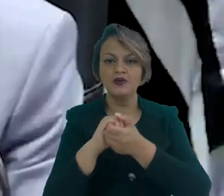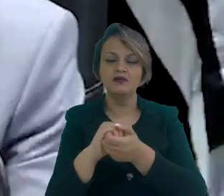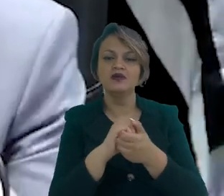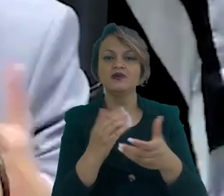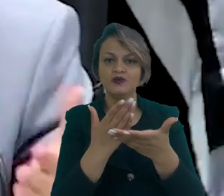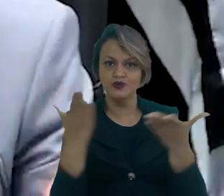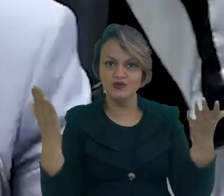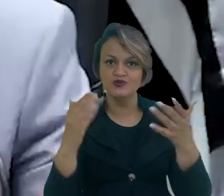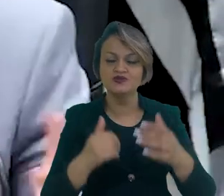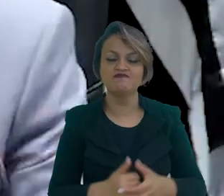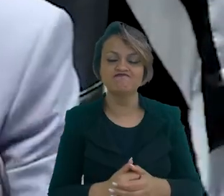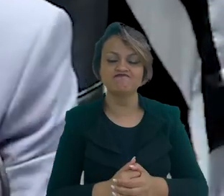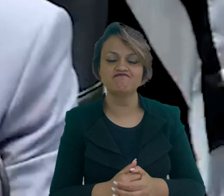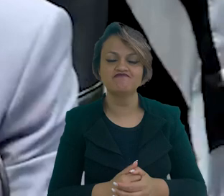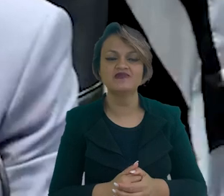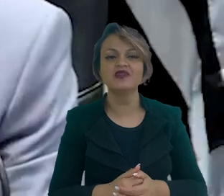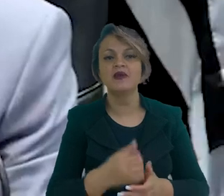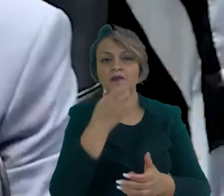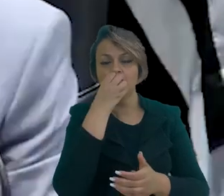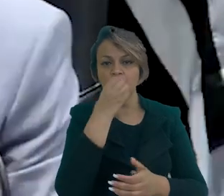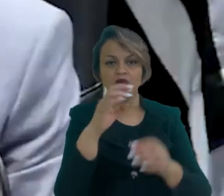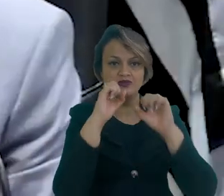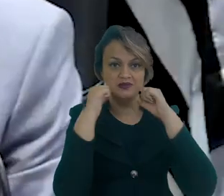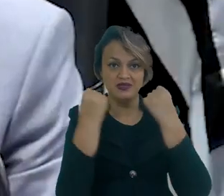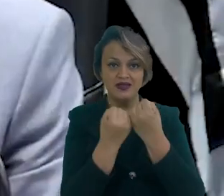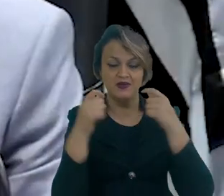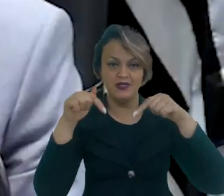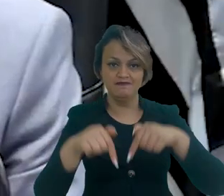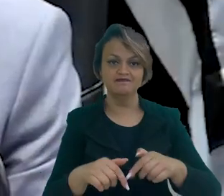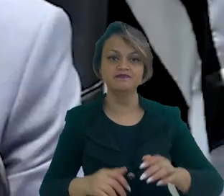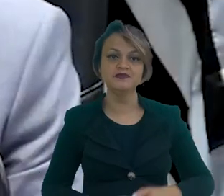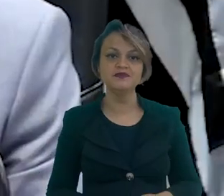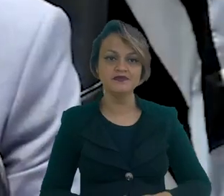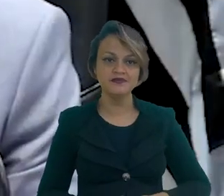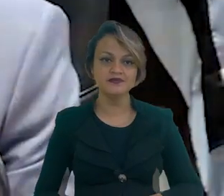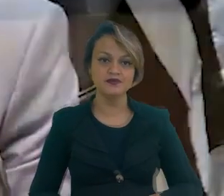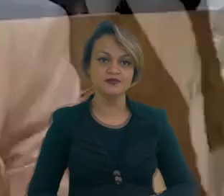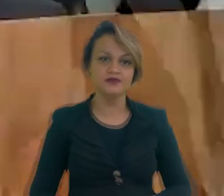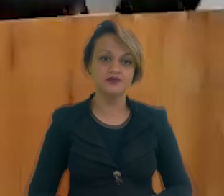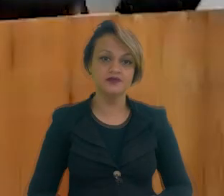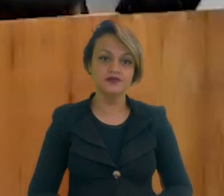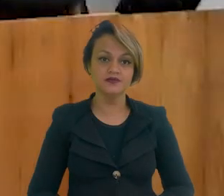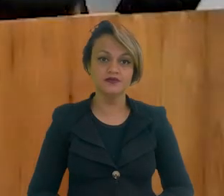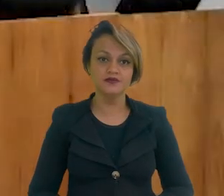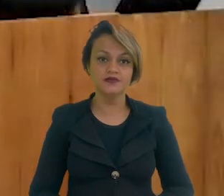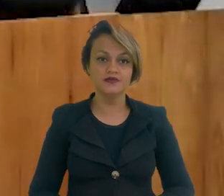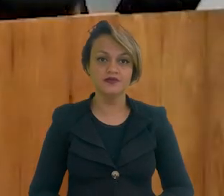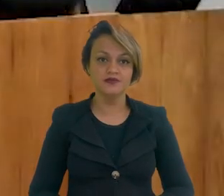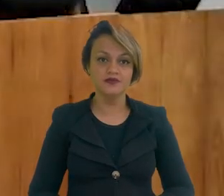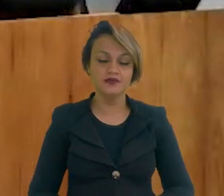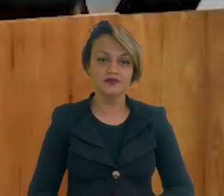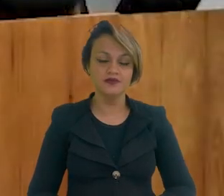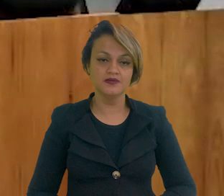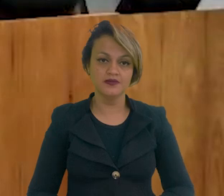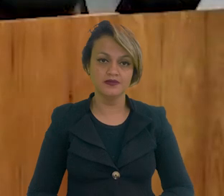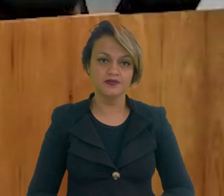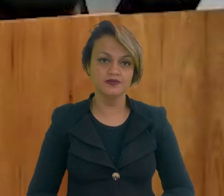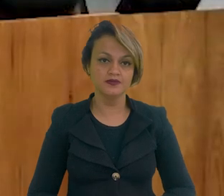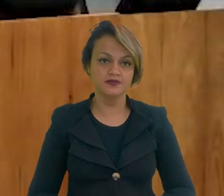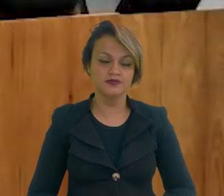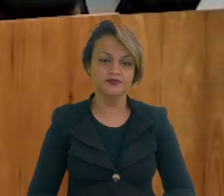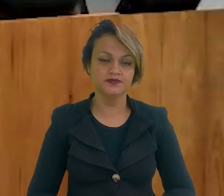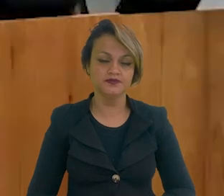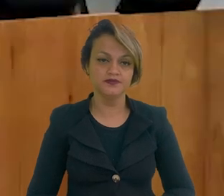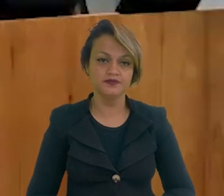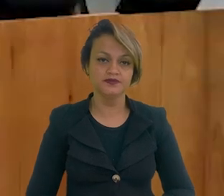fala tô à disposição para perguntas cumprimento a todos e desejo o maior sucesso para todos